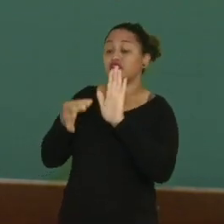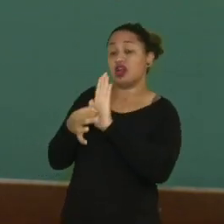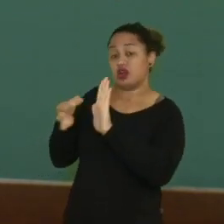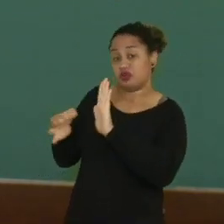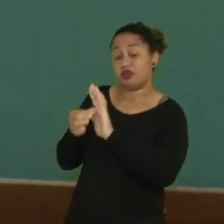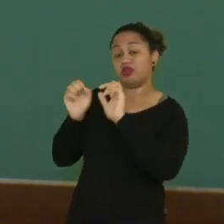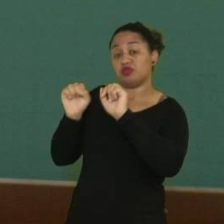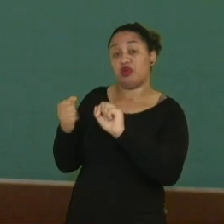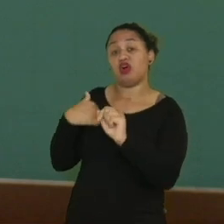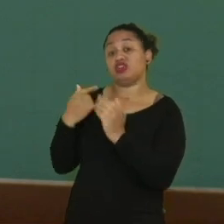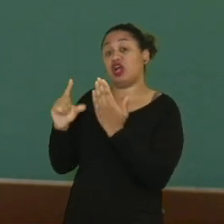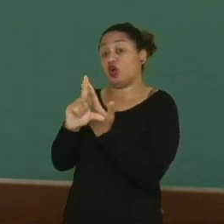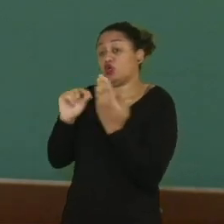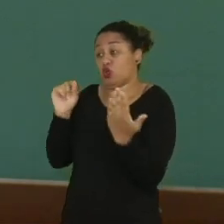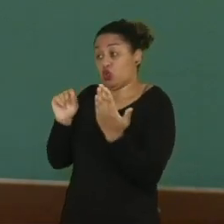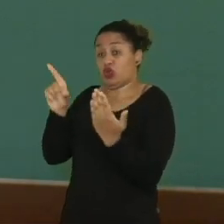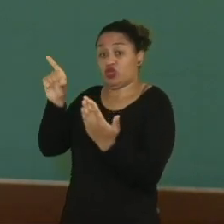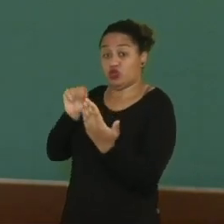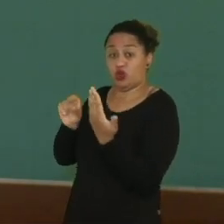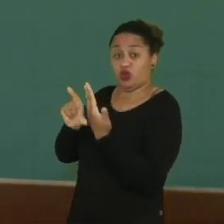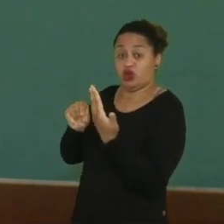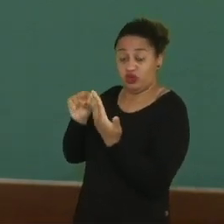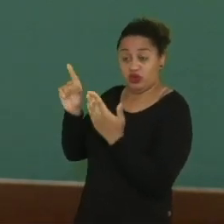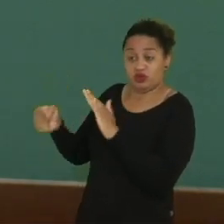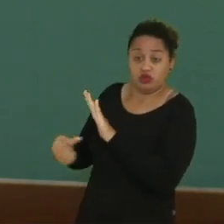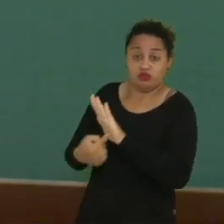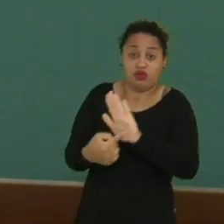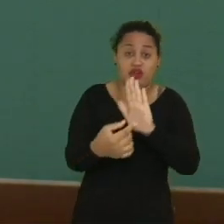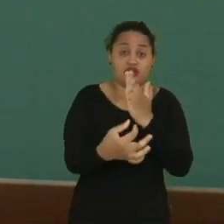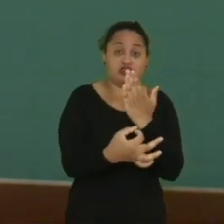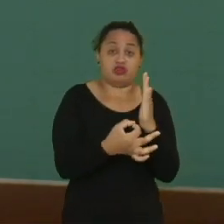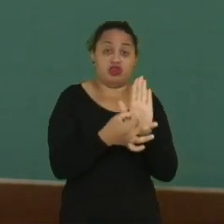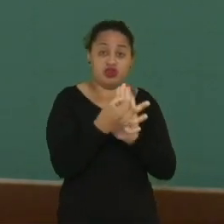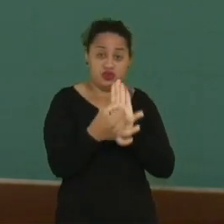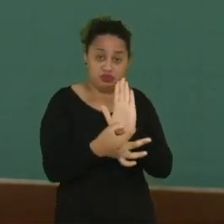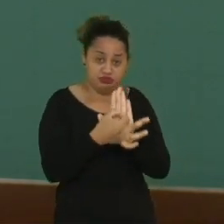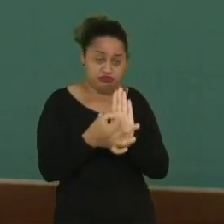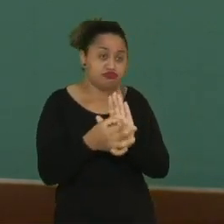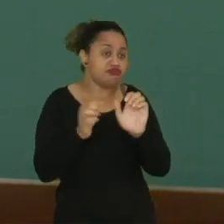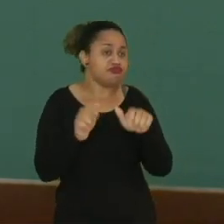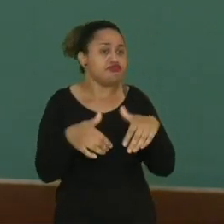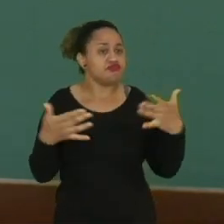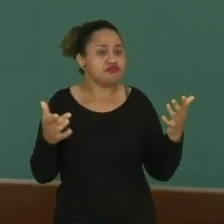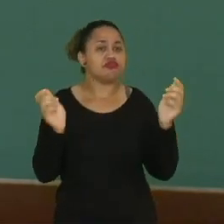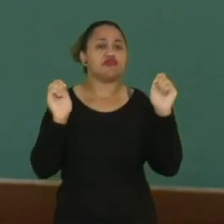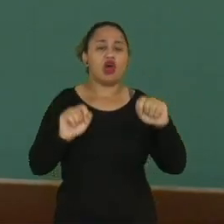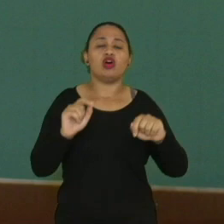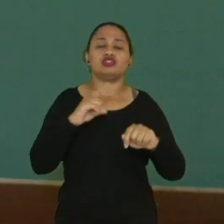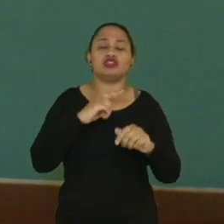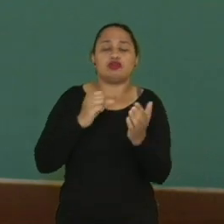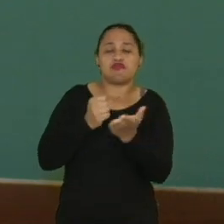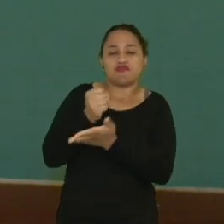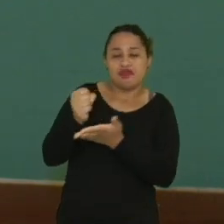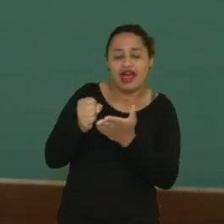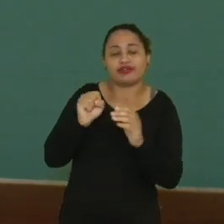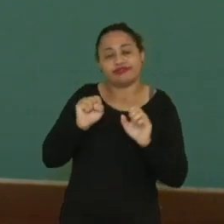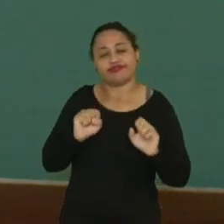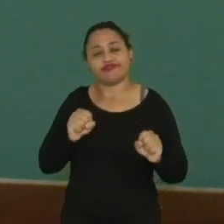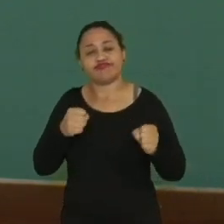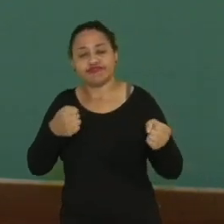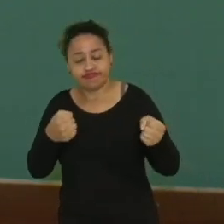né? Os vários tipos de argumentos que existem. Com isso, você pode fundamentar as